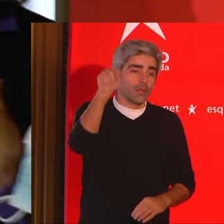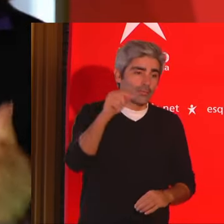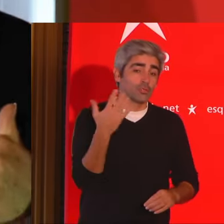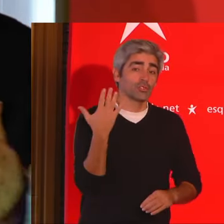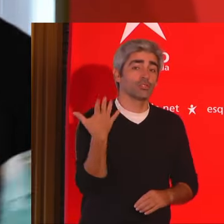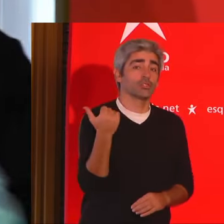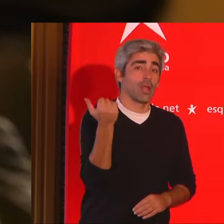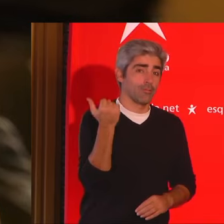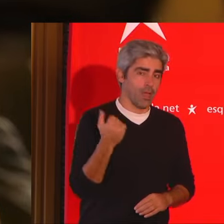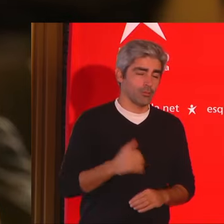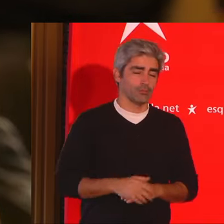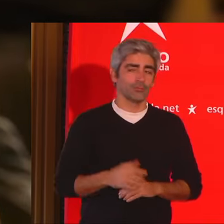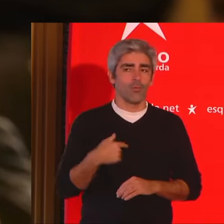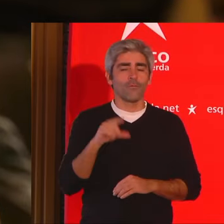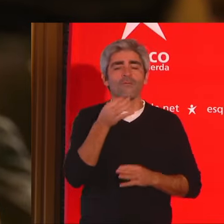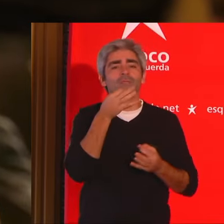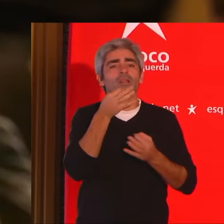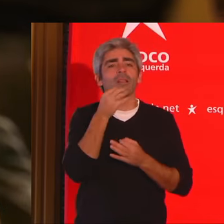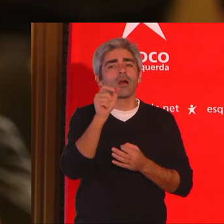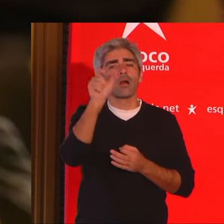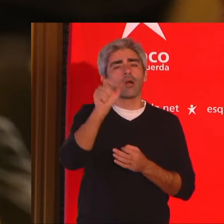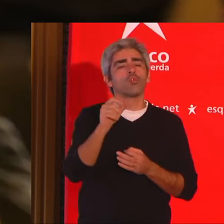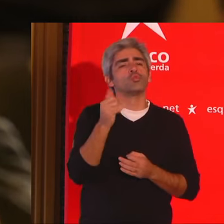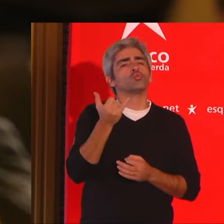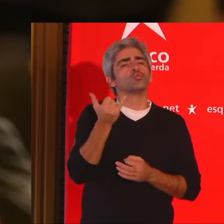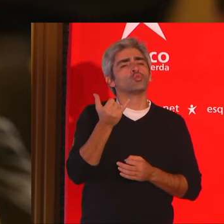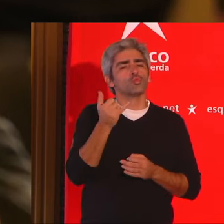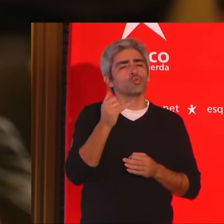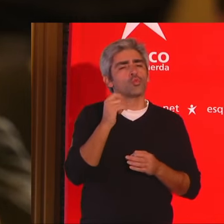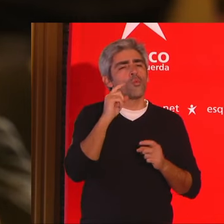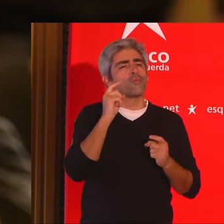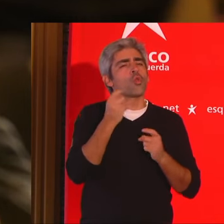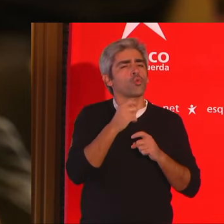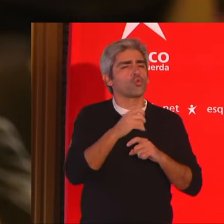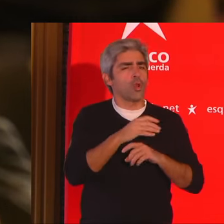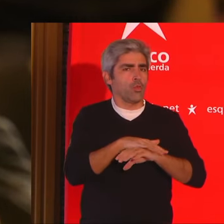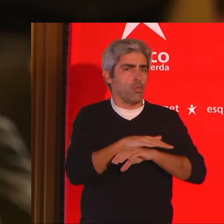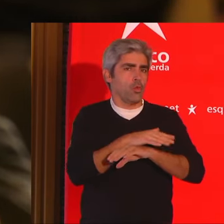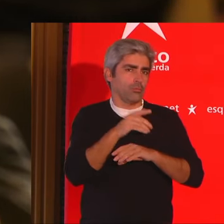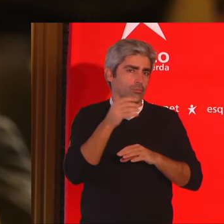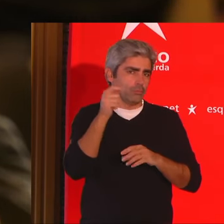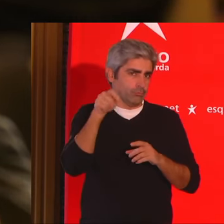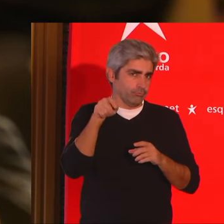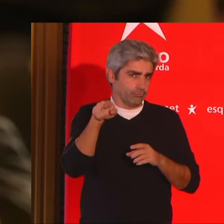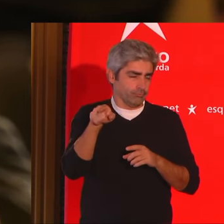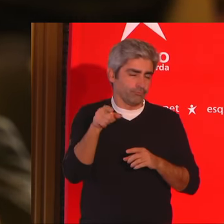Chamaram-me e fui falar com um segundo procurador que estava com o assunto,